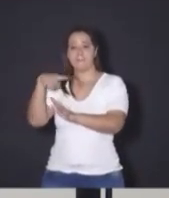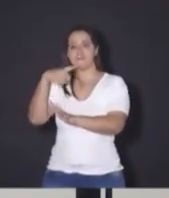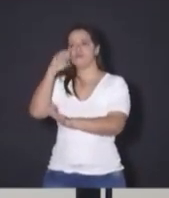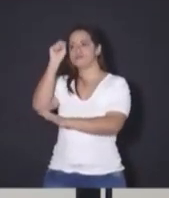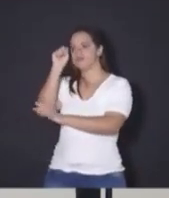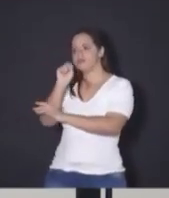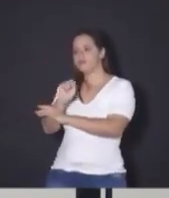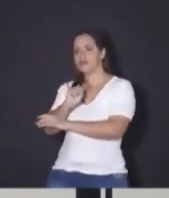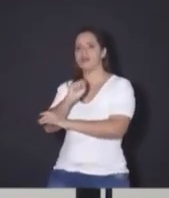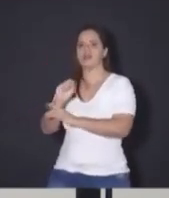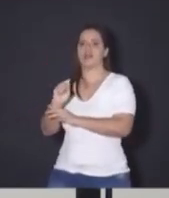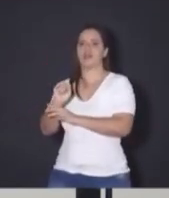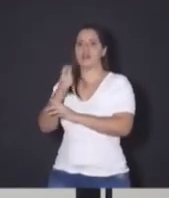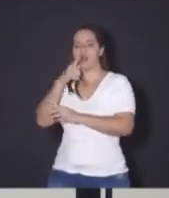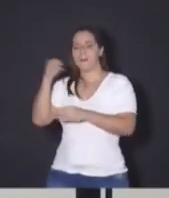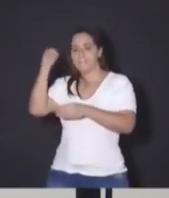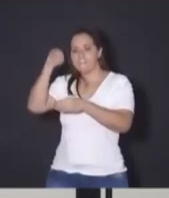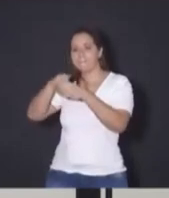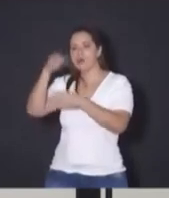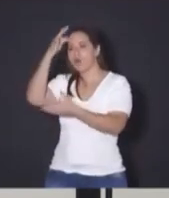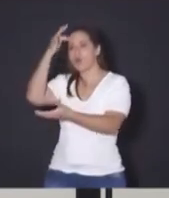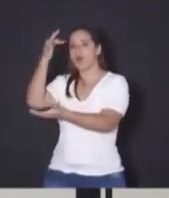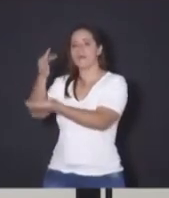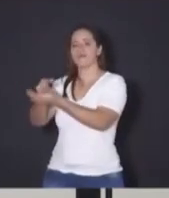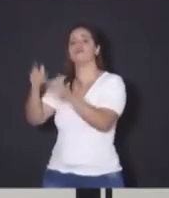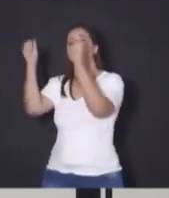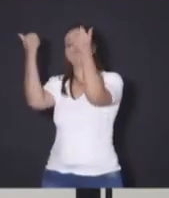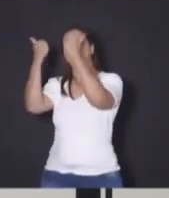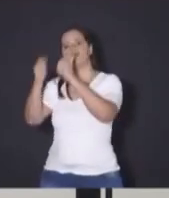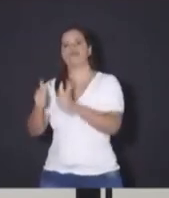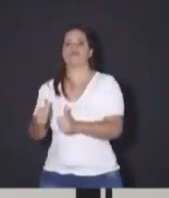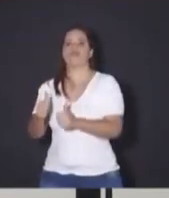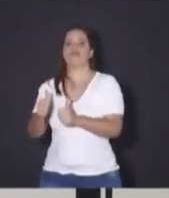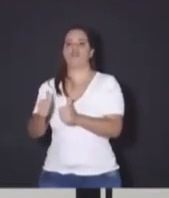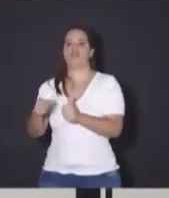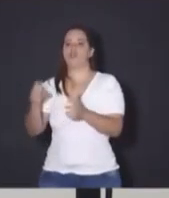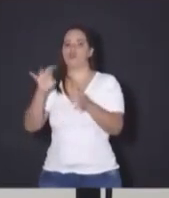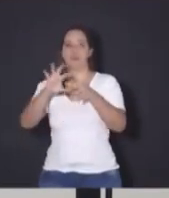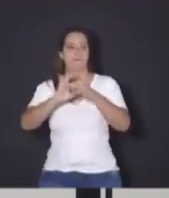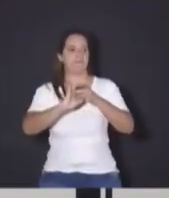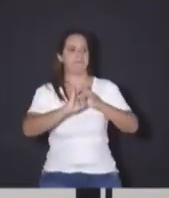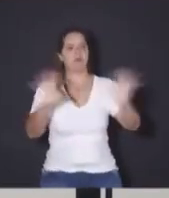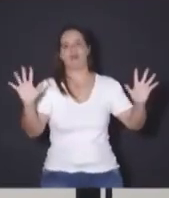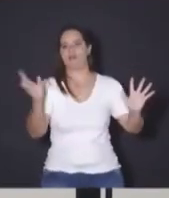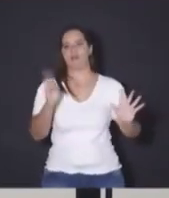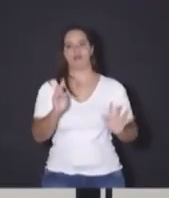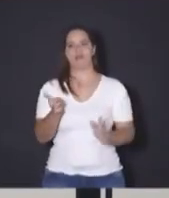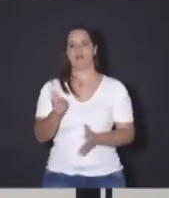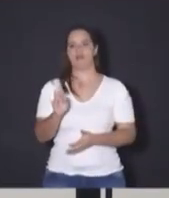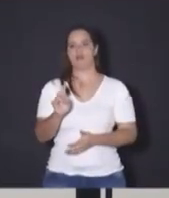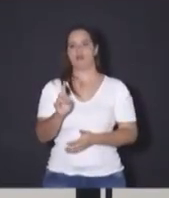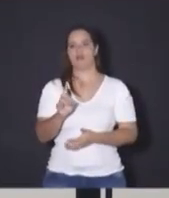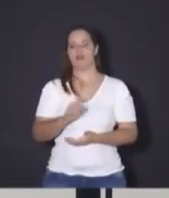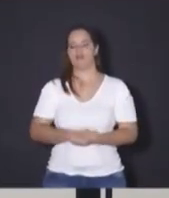deixa de ser do domínio sagrado do candomblé. Não é de domínio público.